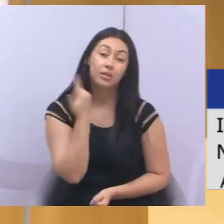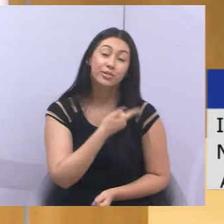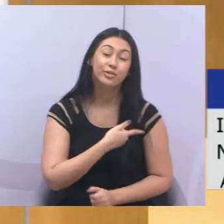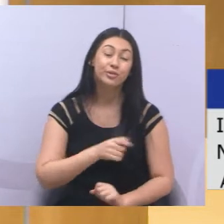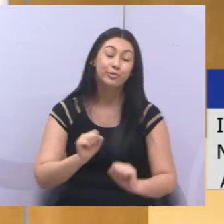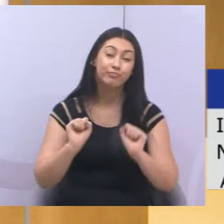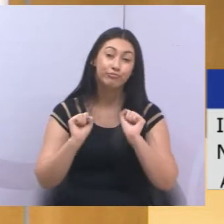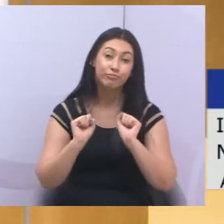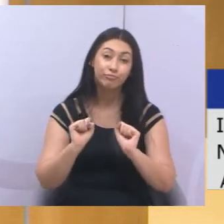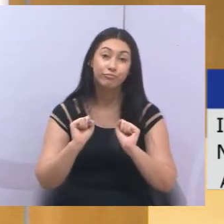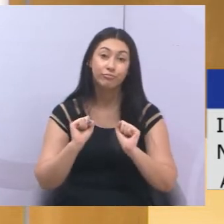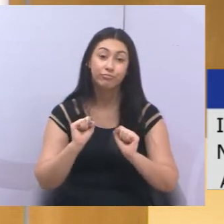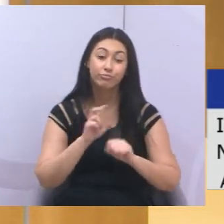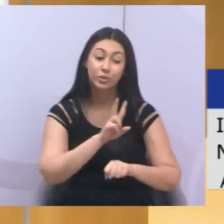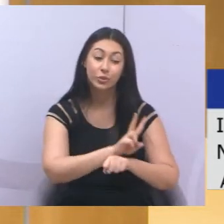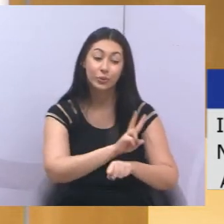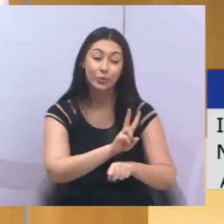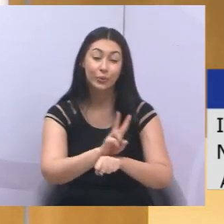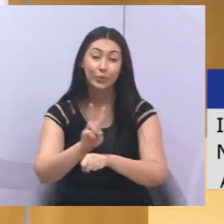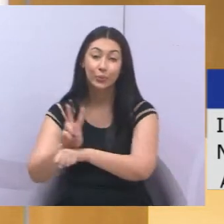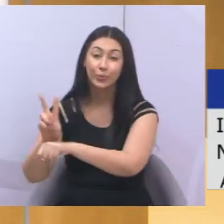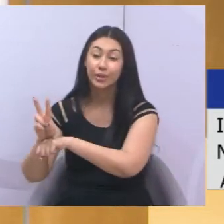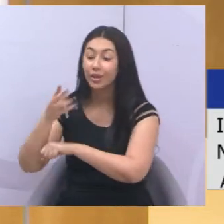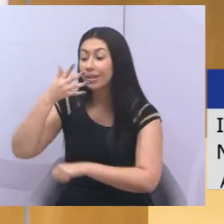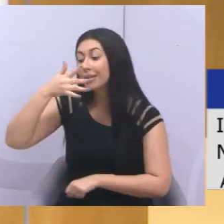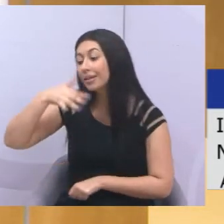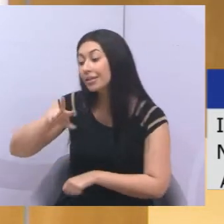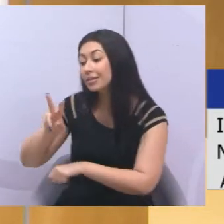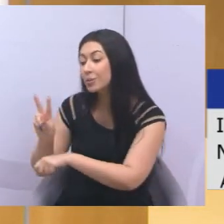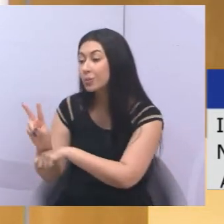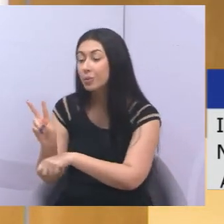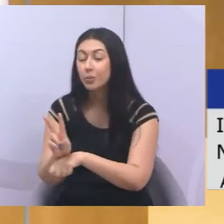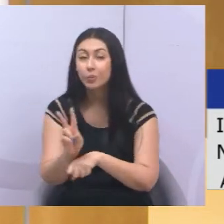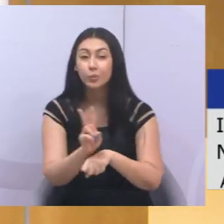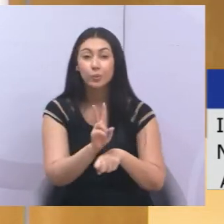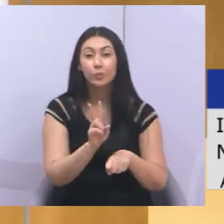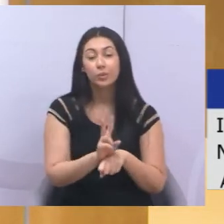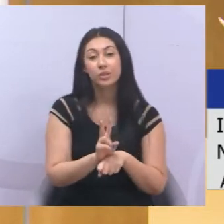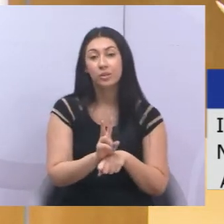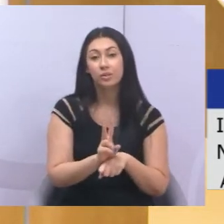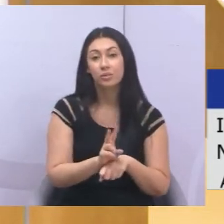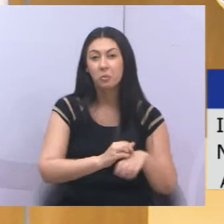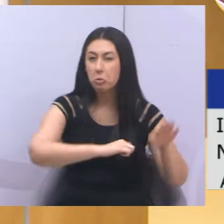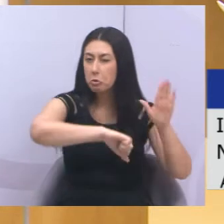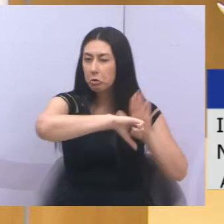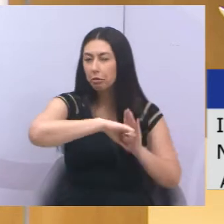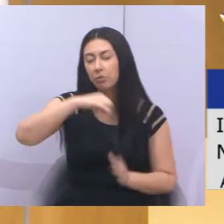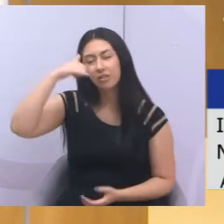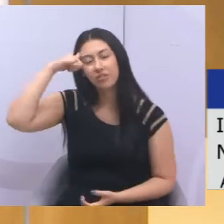possa cuidar dessas crianças sem levar para o caminho do mal.